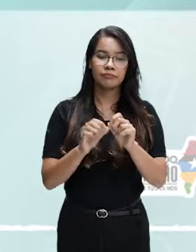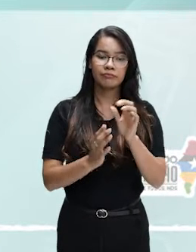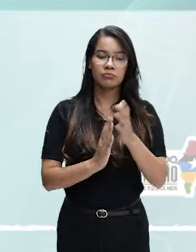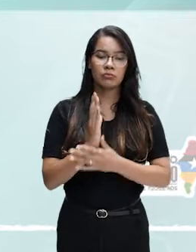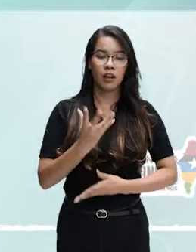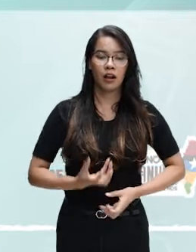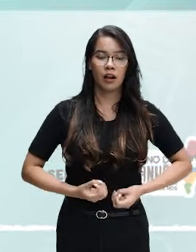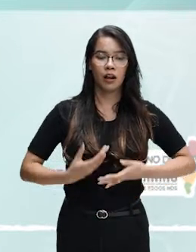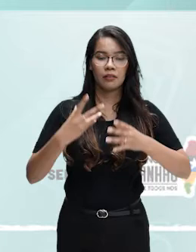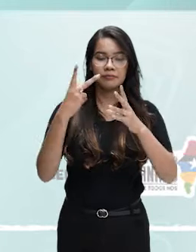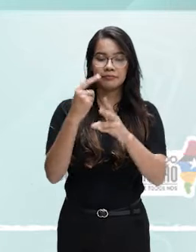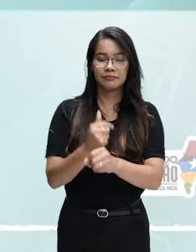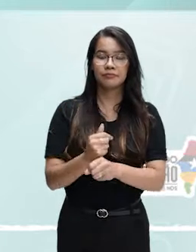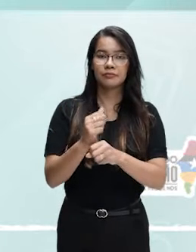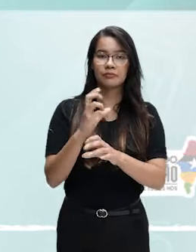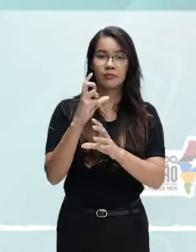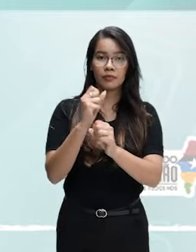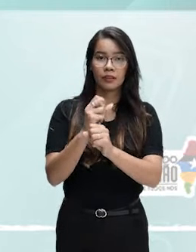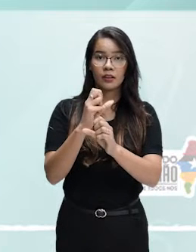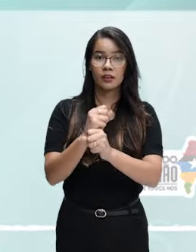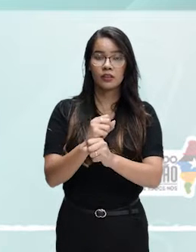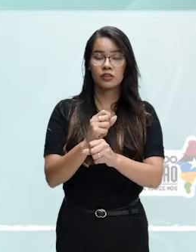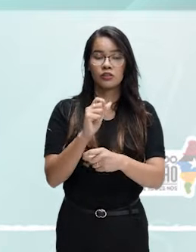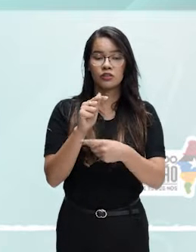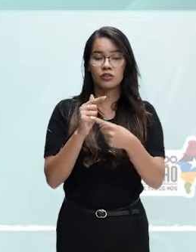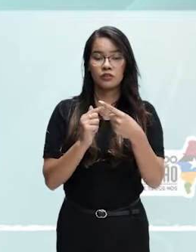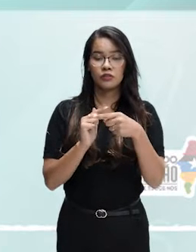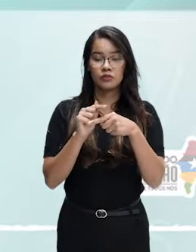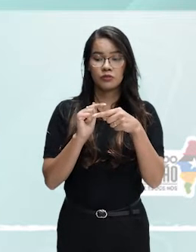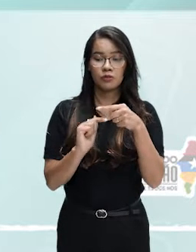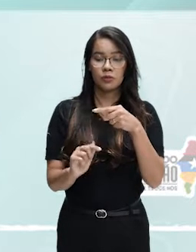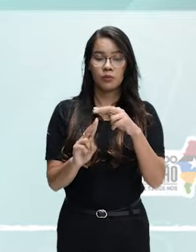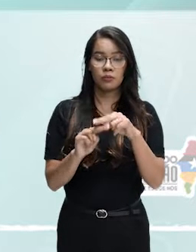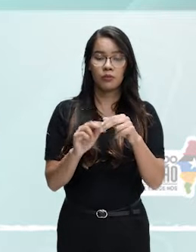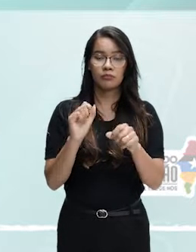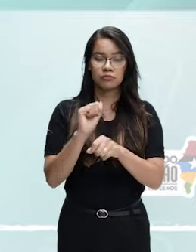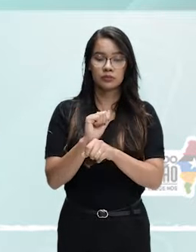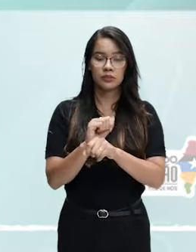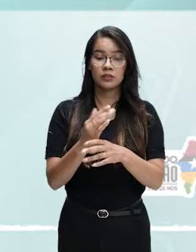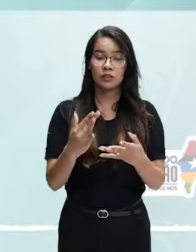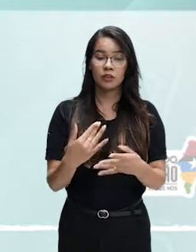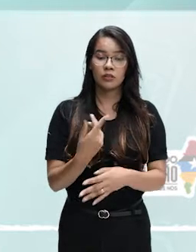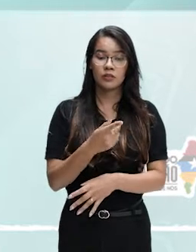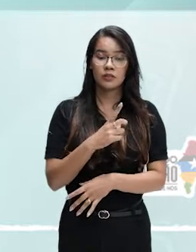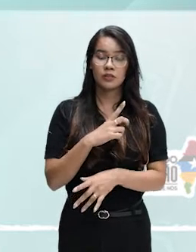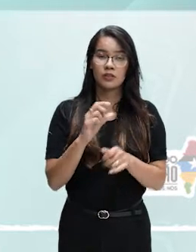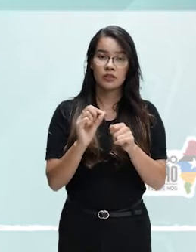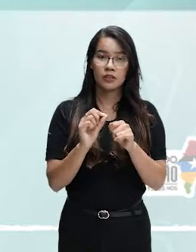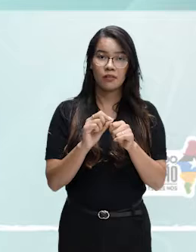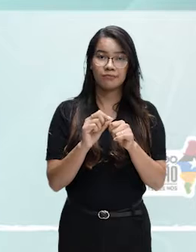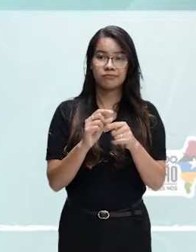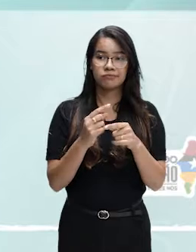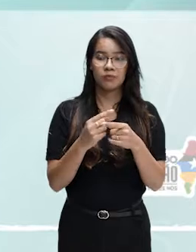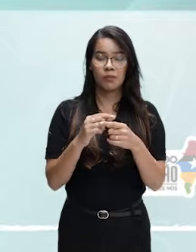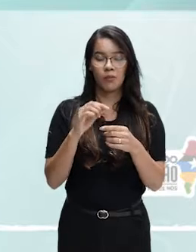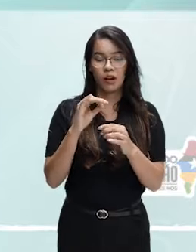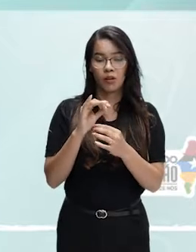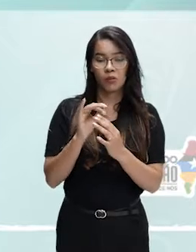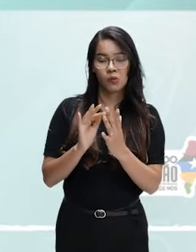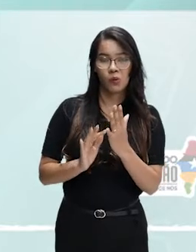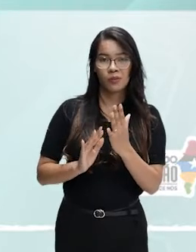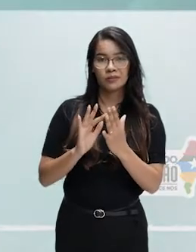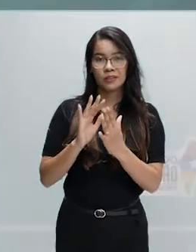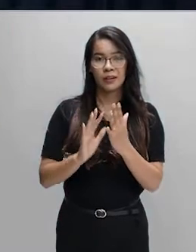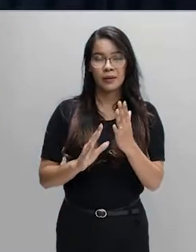dividido pelo intervalo entre partes. Então perceba que nós fizemos uma continha aí do lado para saber esse índice,